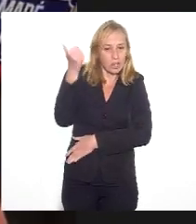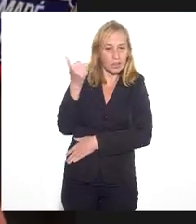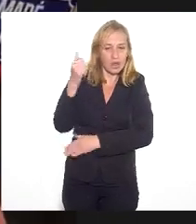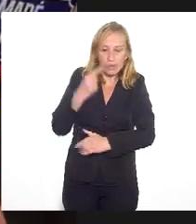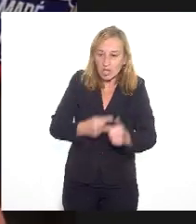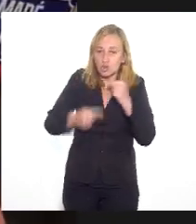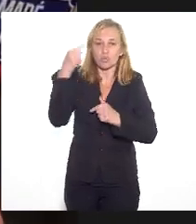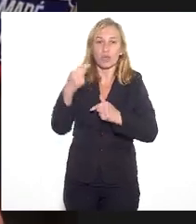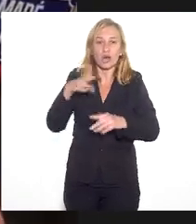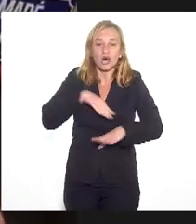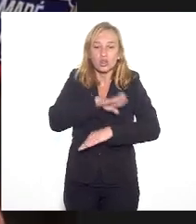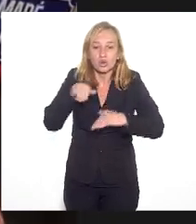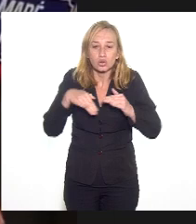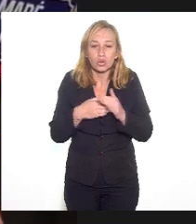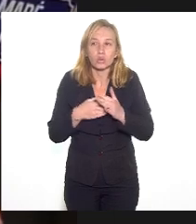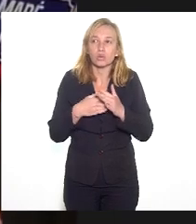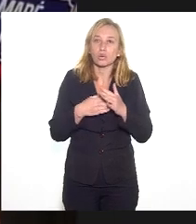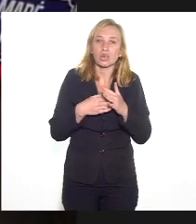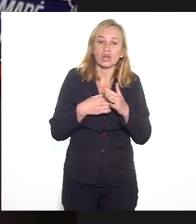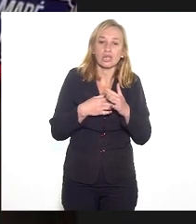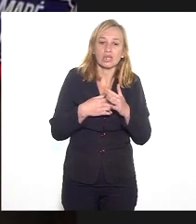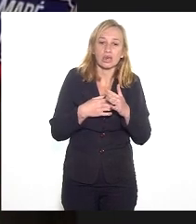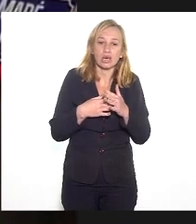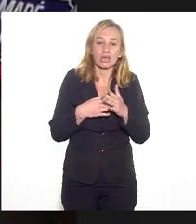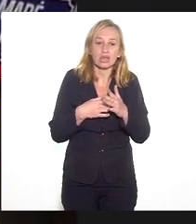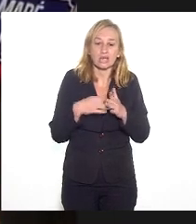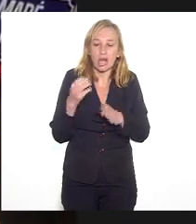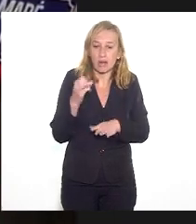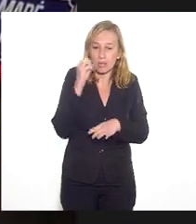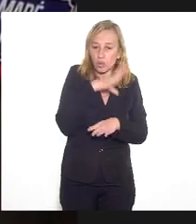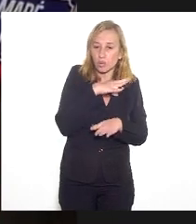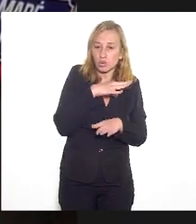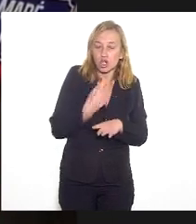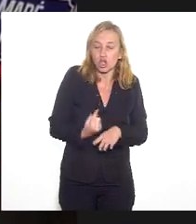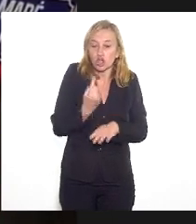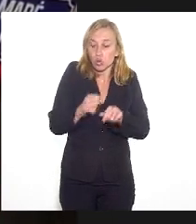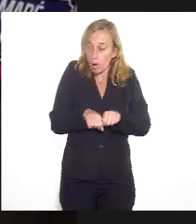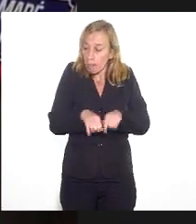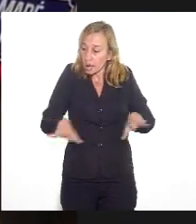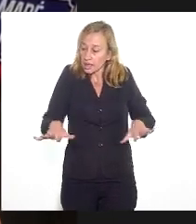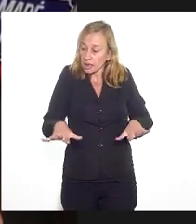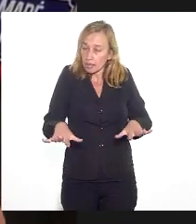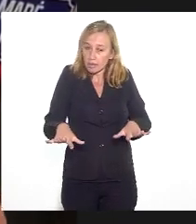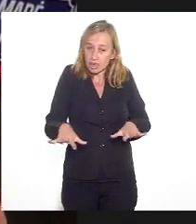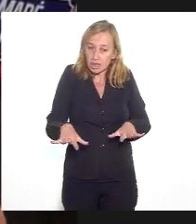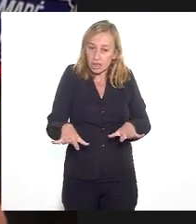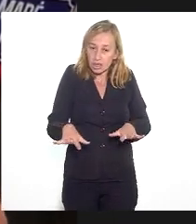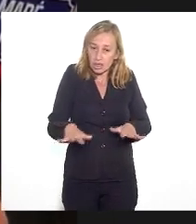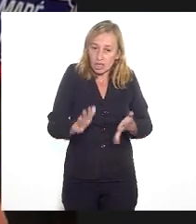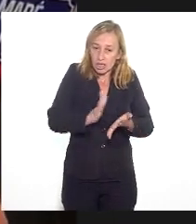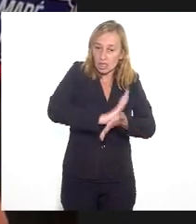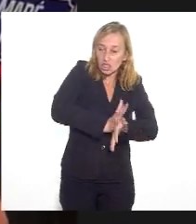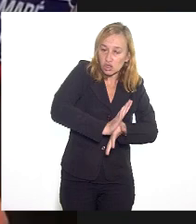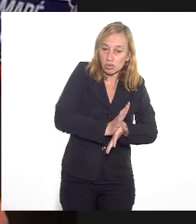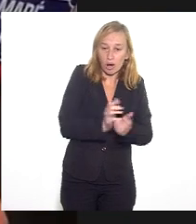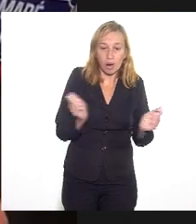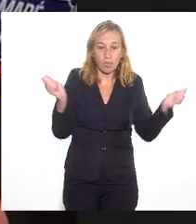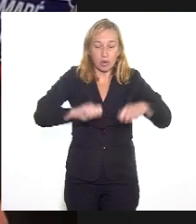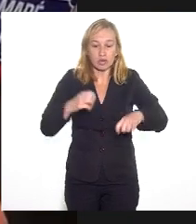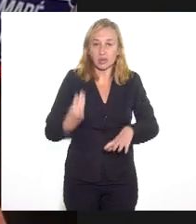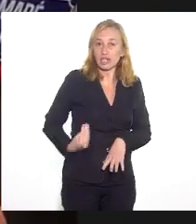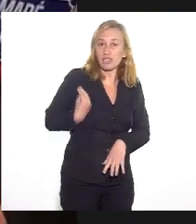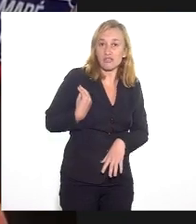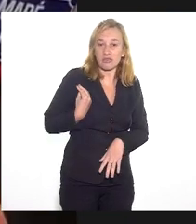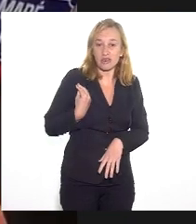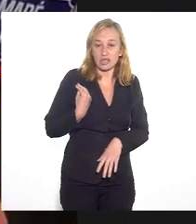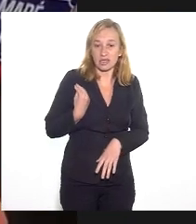superarmos toda essa lógica absurda de uma pandemia que estraçalha a nossa possibilidade de